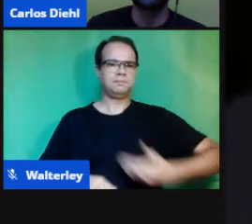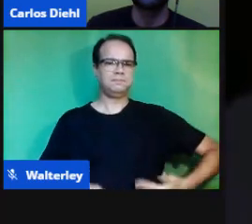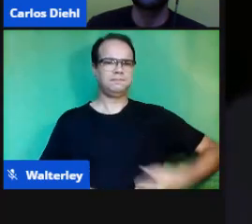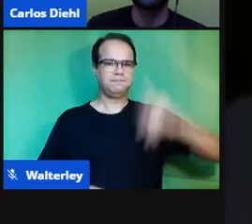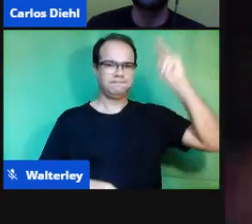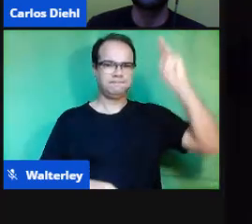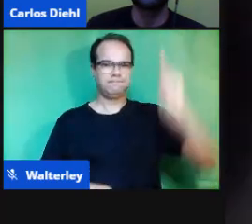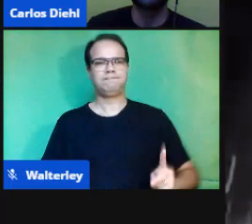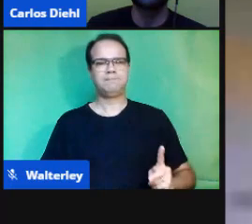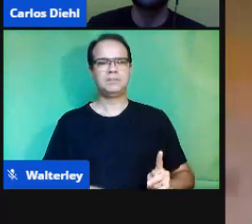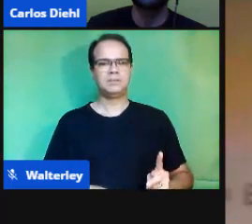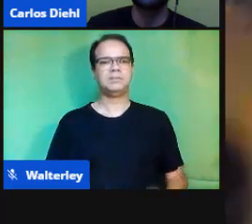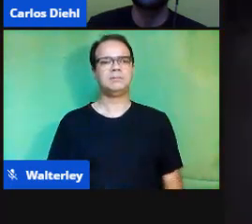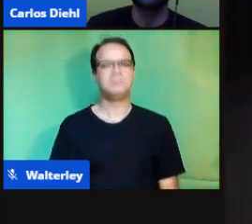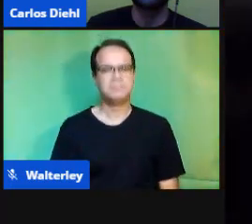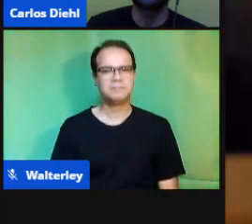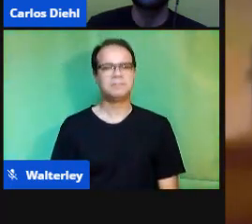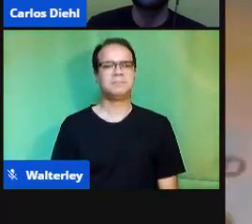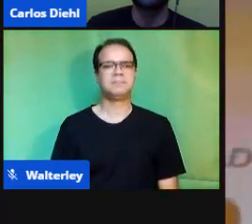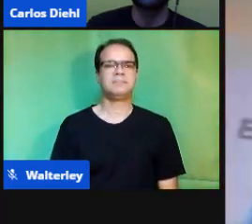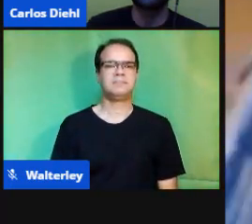julgados pela história.